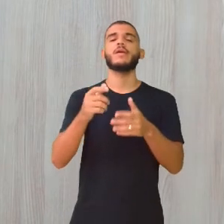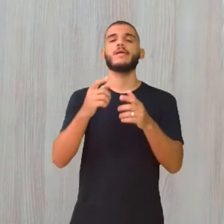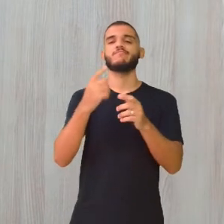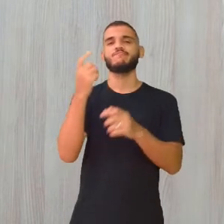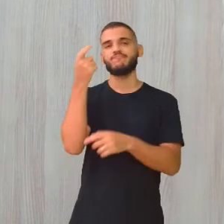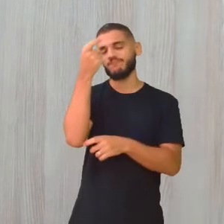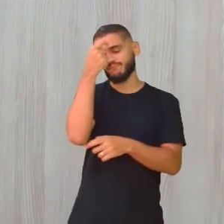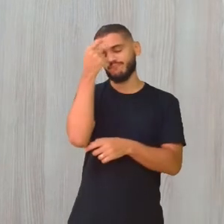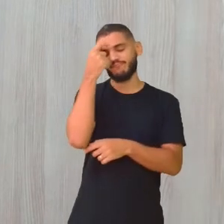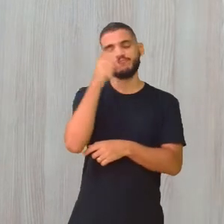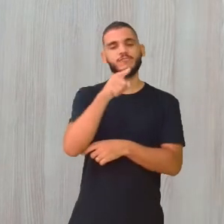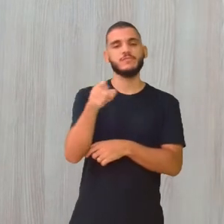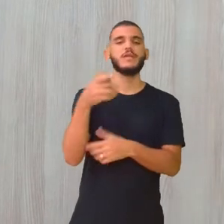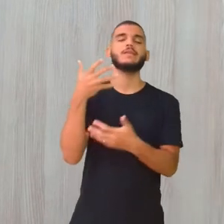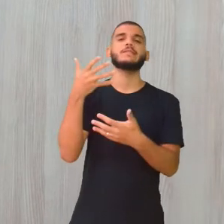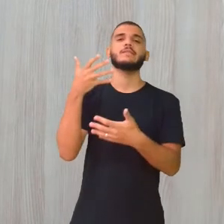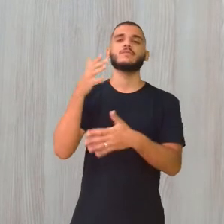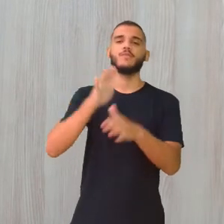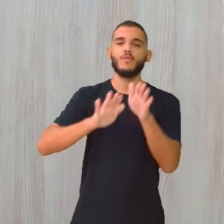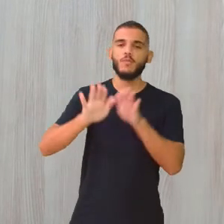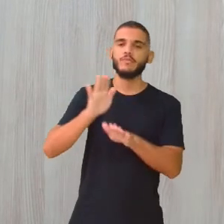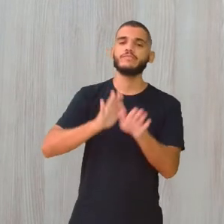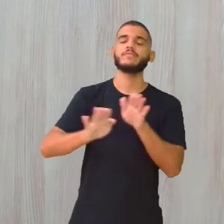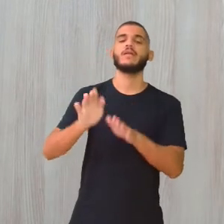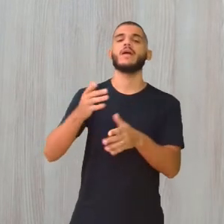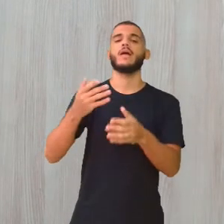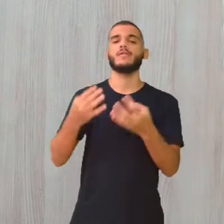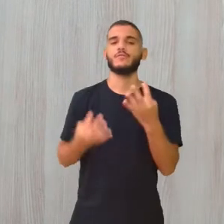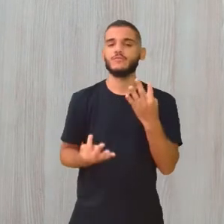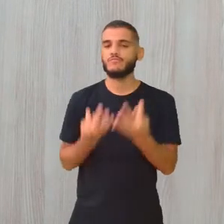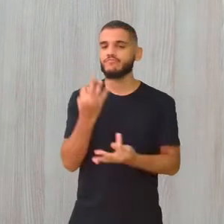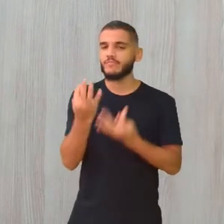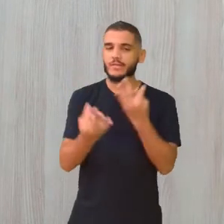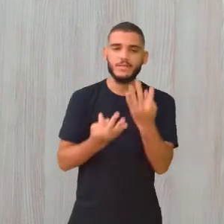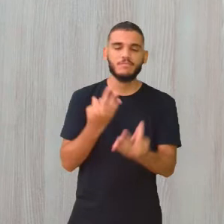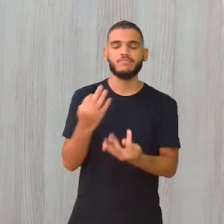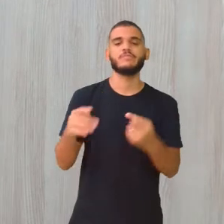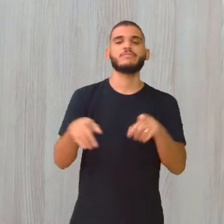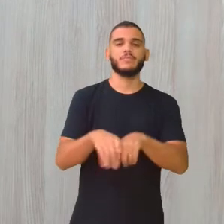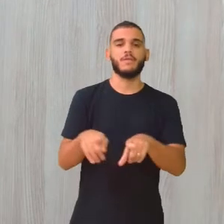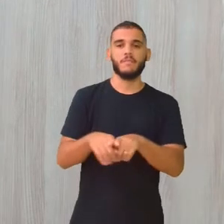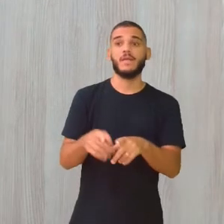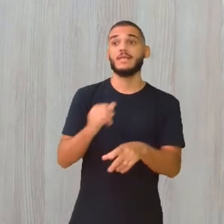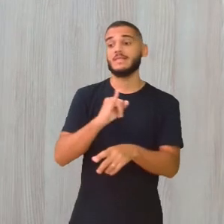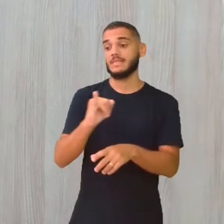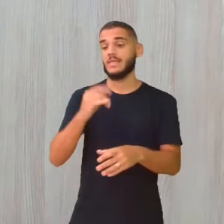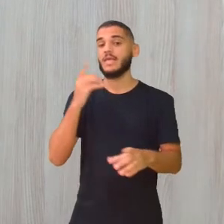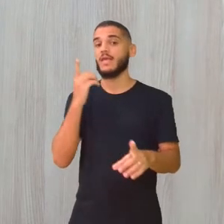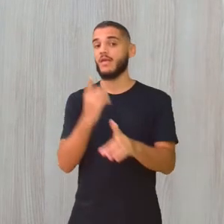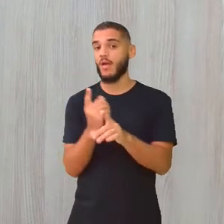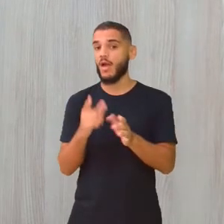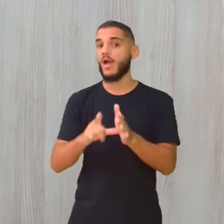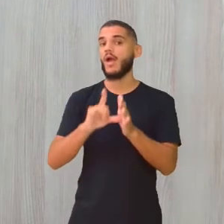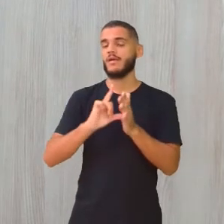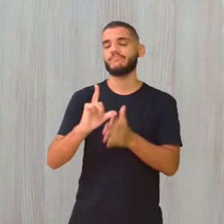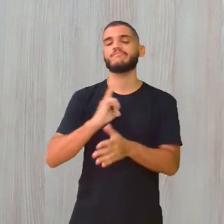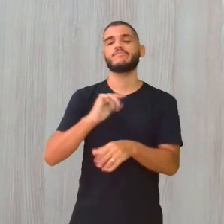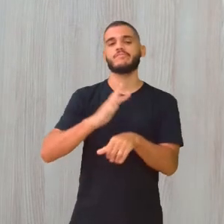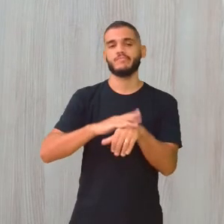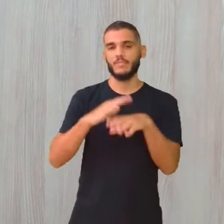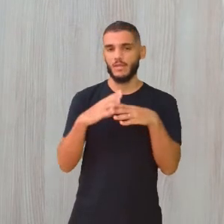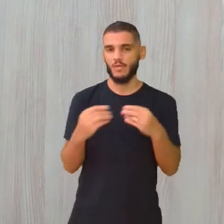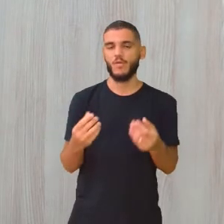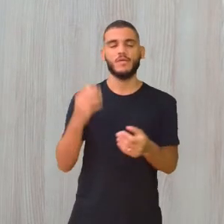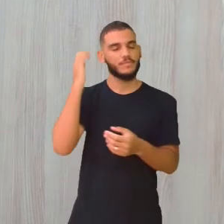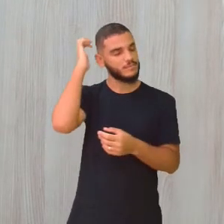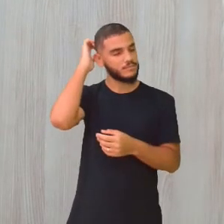você dos cuidados, do tratamento, o alerta para o tratamento. Se descoberto precocemente, tem cura, não é? Então, em cada